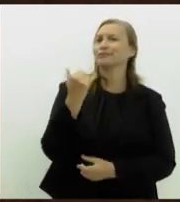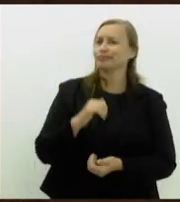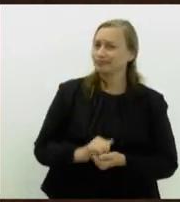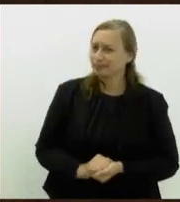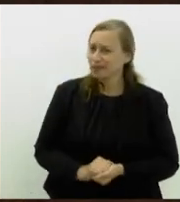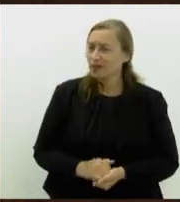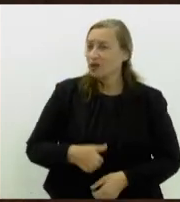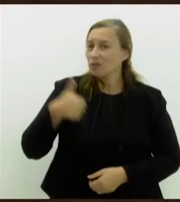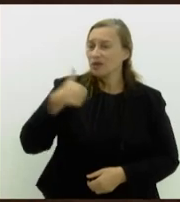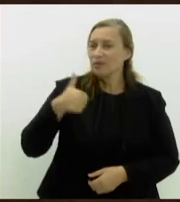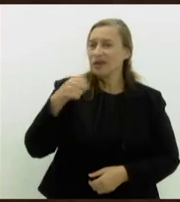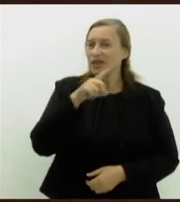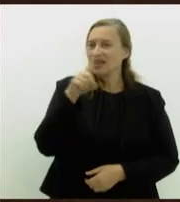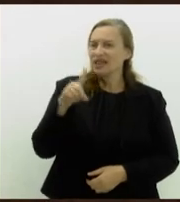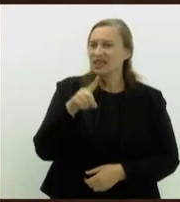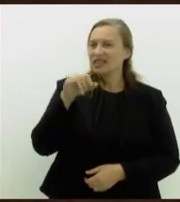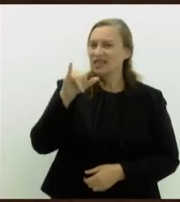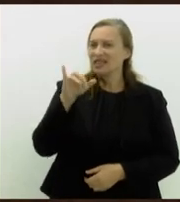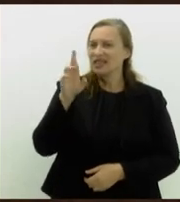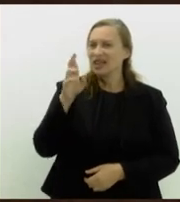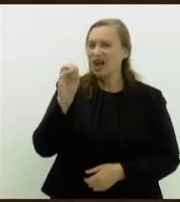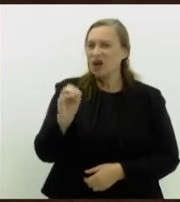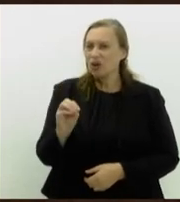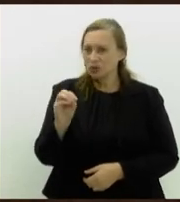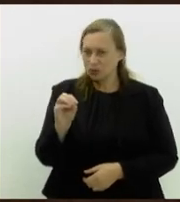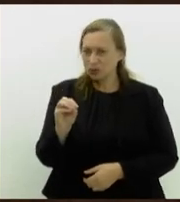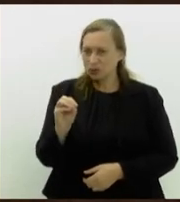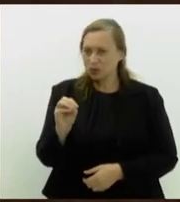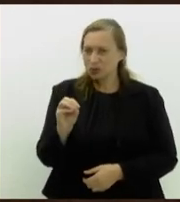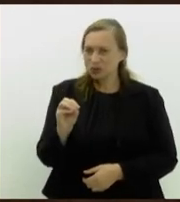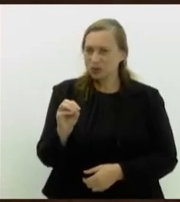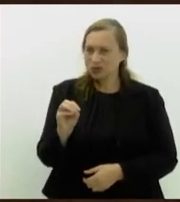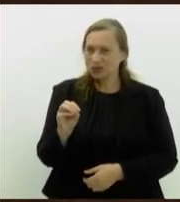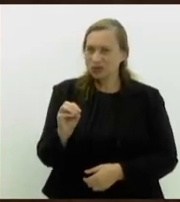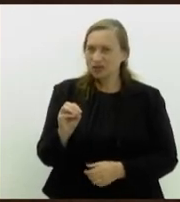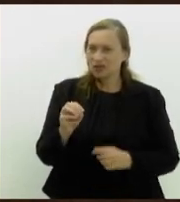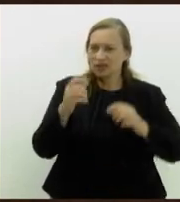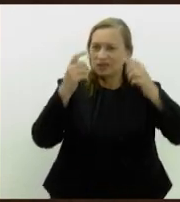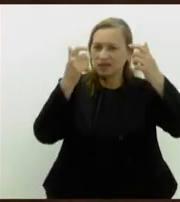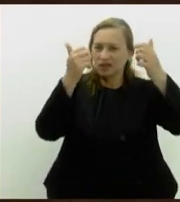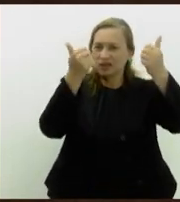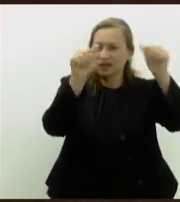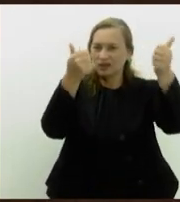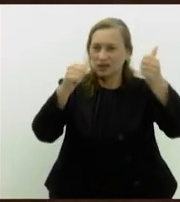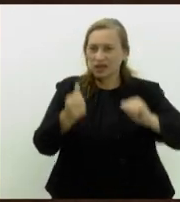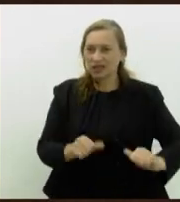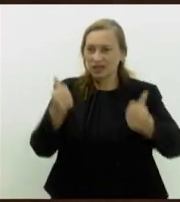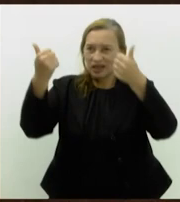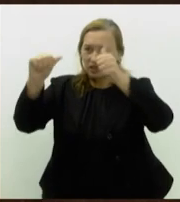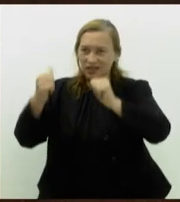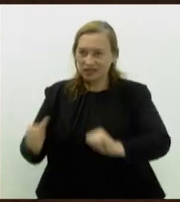Primeiro é Ziraldo e os cartazes da Feira da Providência.